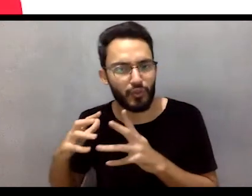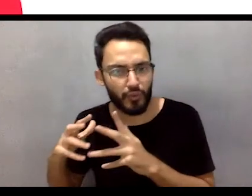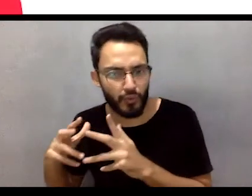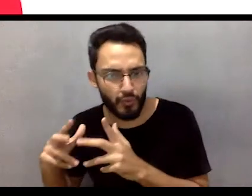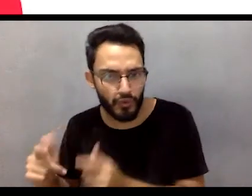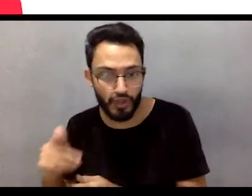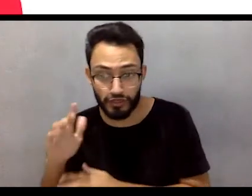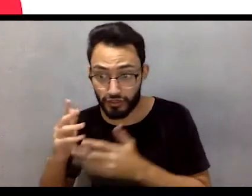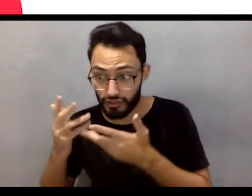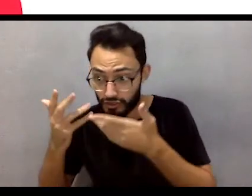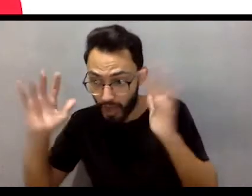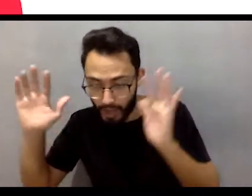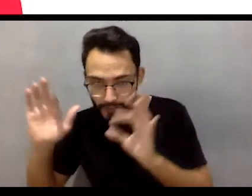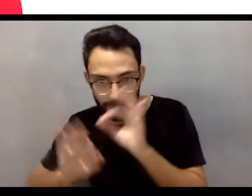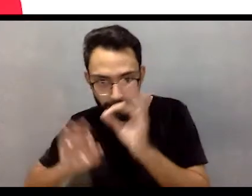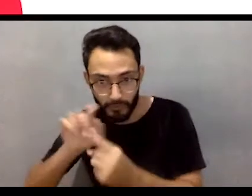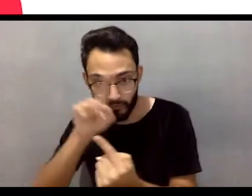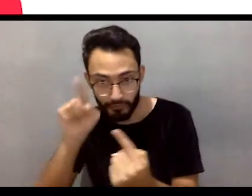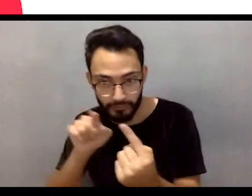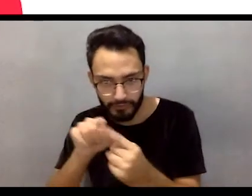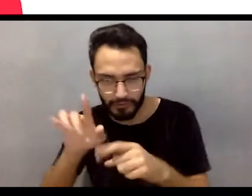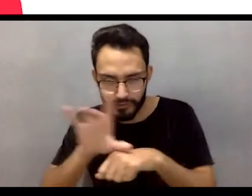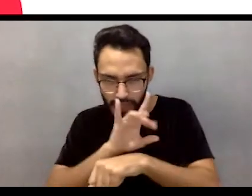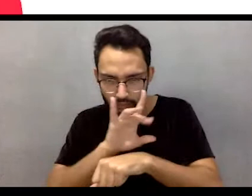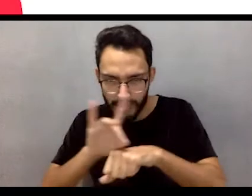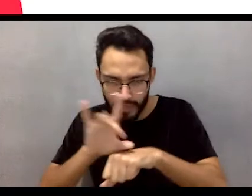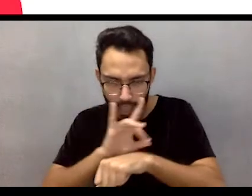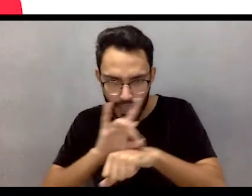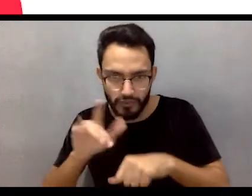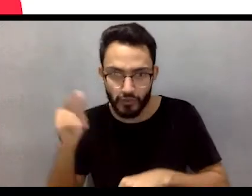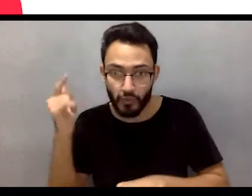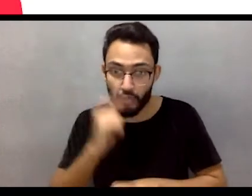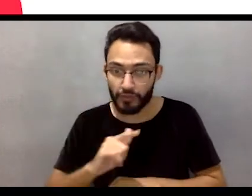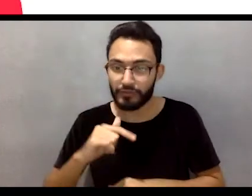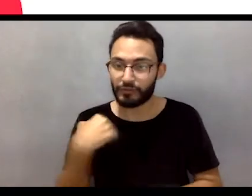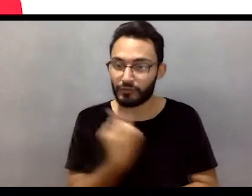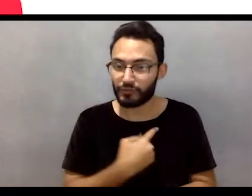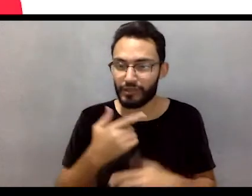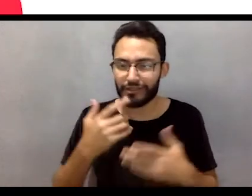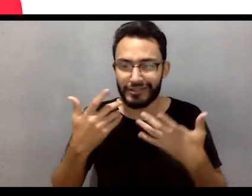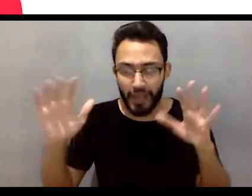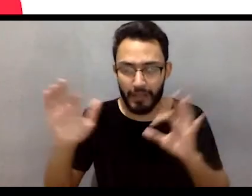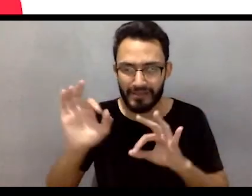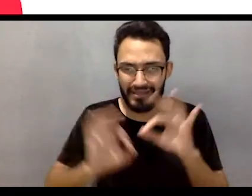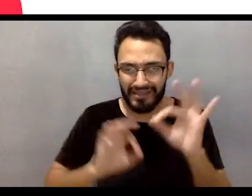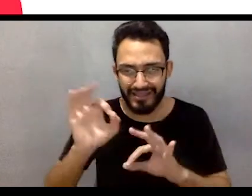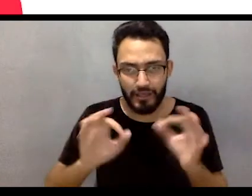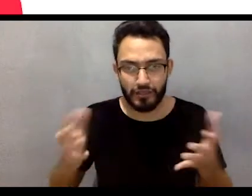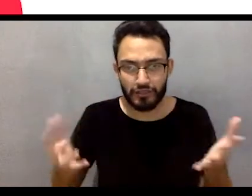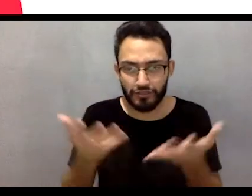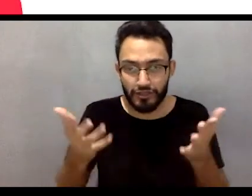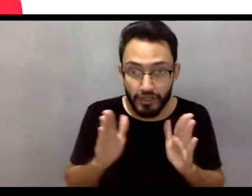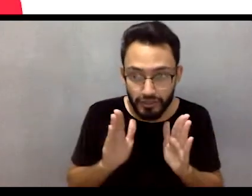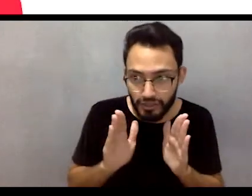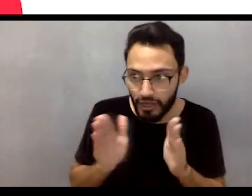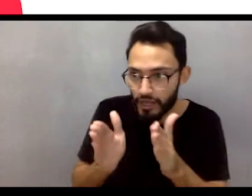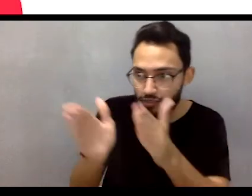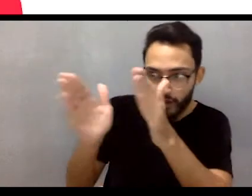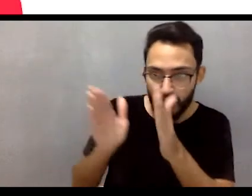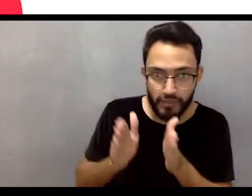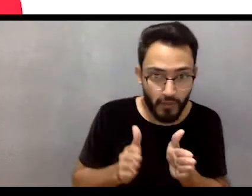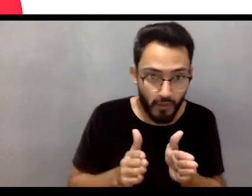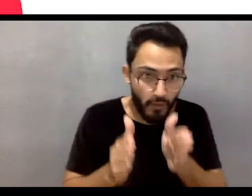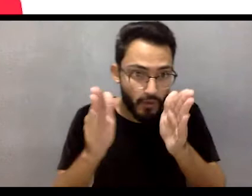gente estabelece esses objetivos estratégicos, quando a gente estabelece esses direcionadores,